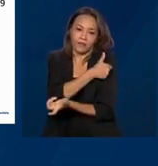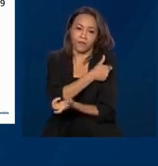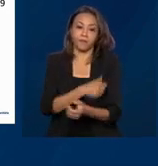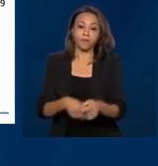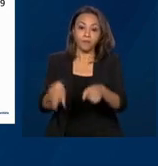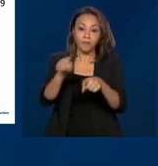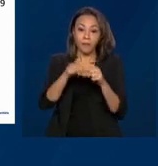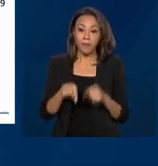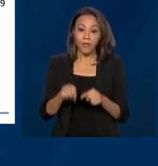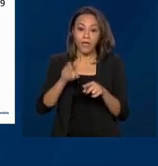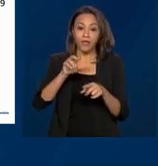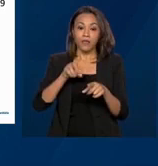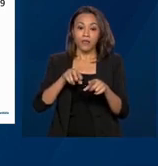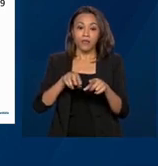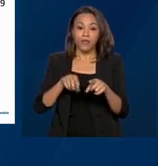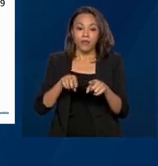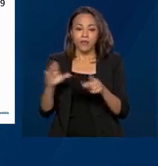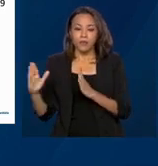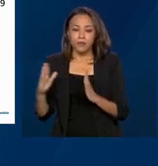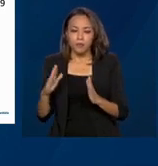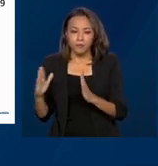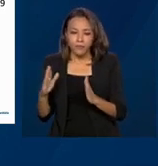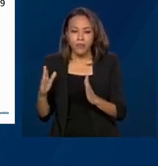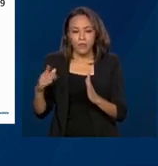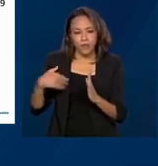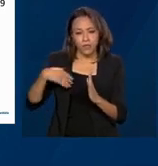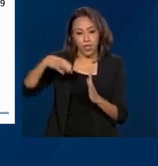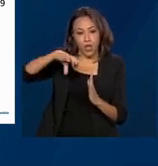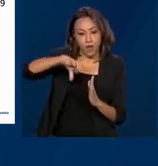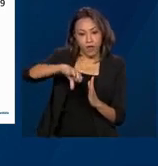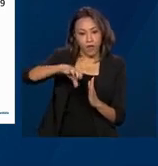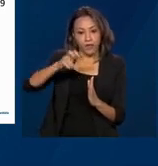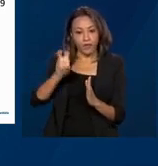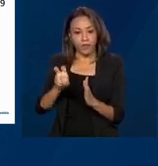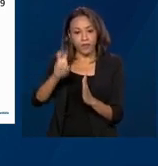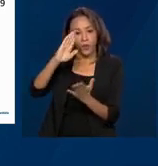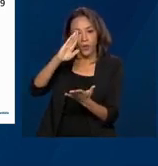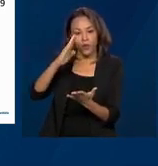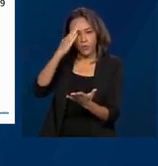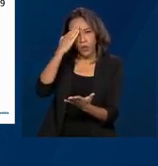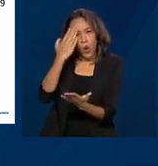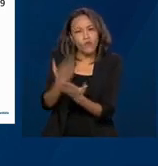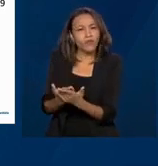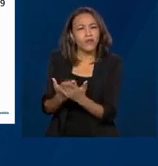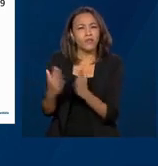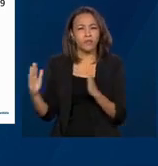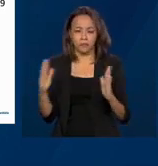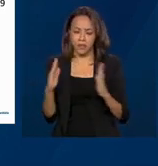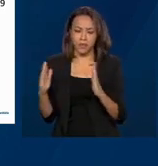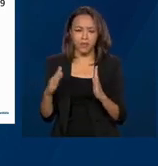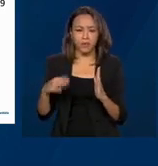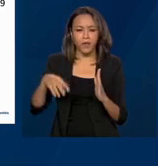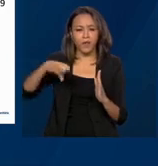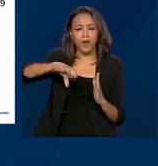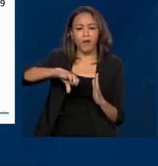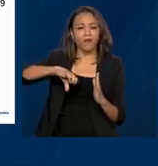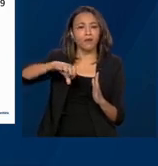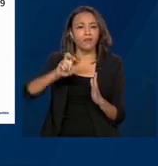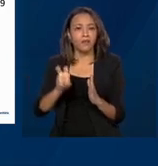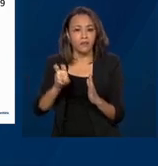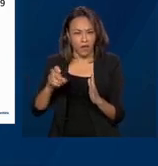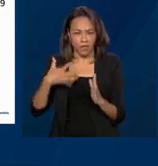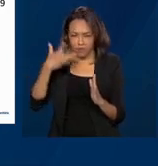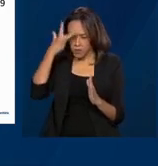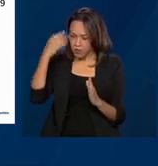50,39, no intervalo de confiança 95. O que é o intervalo de confiança 95? Né? Esses dados geraram muita